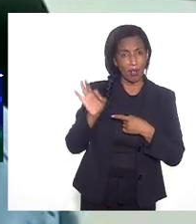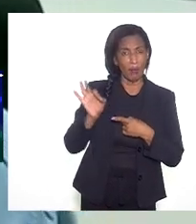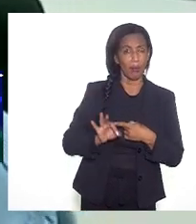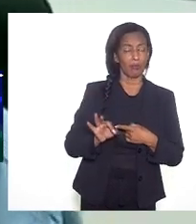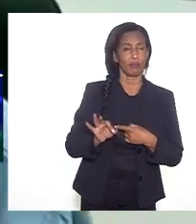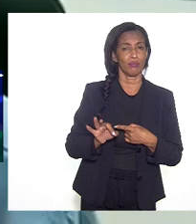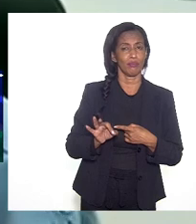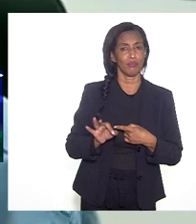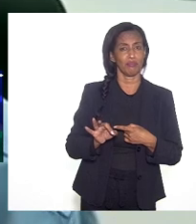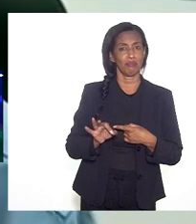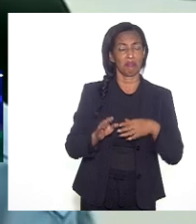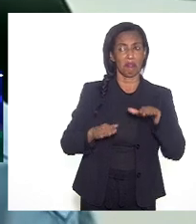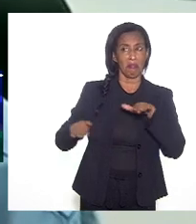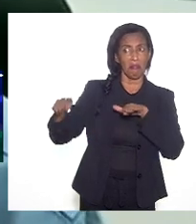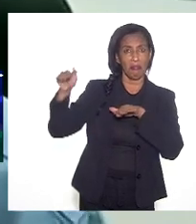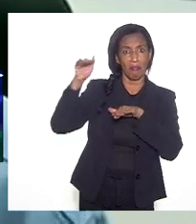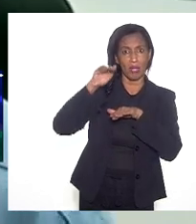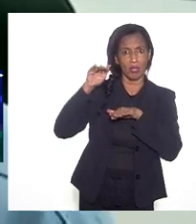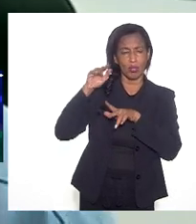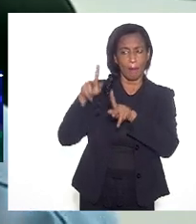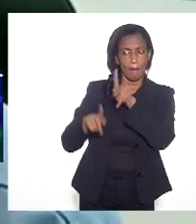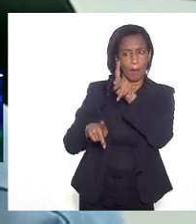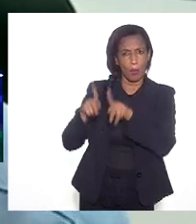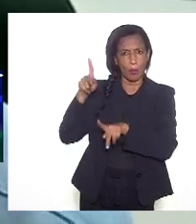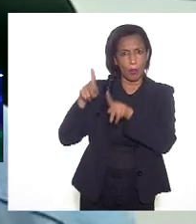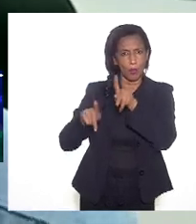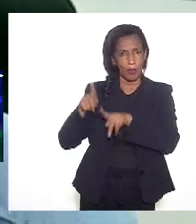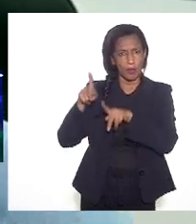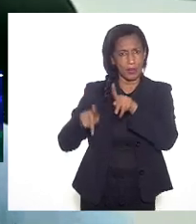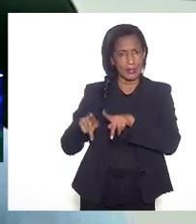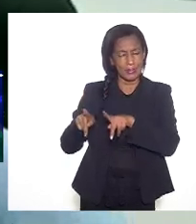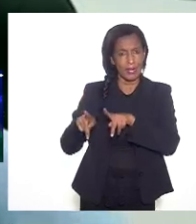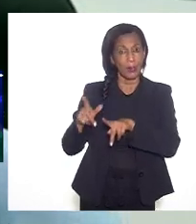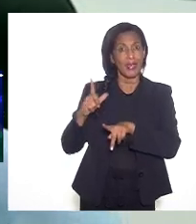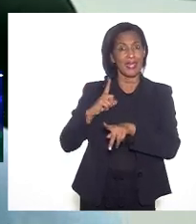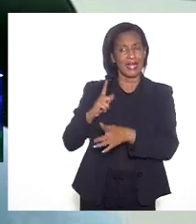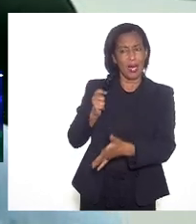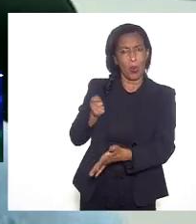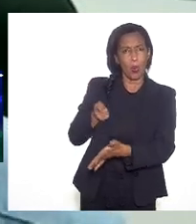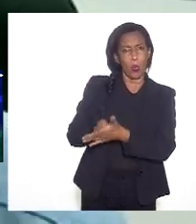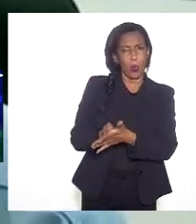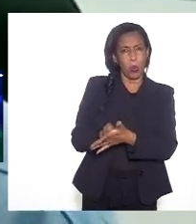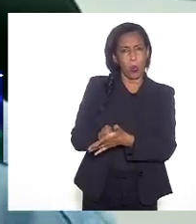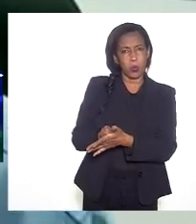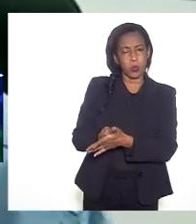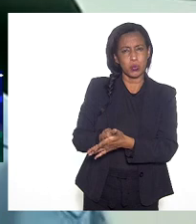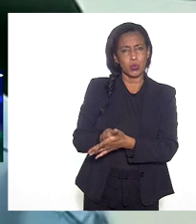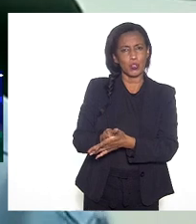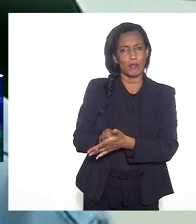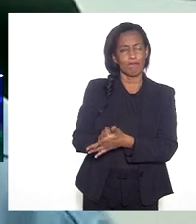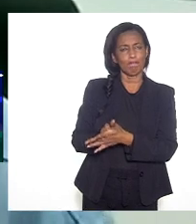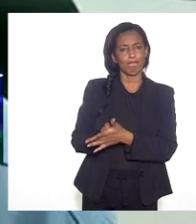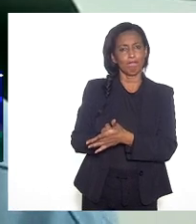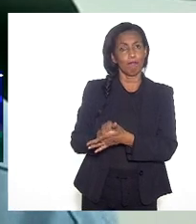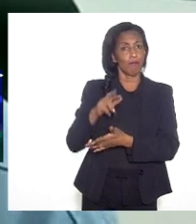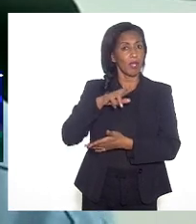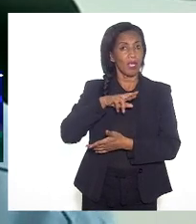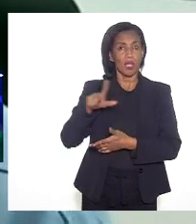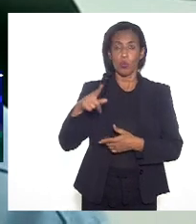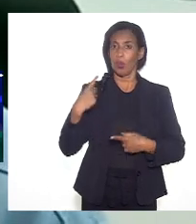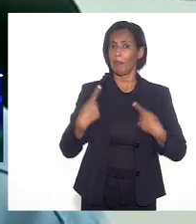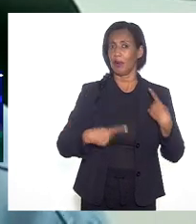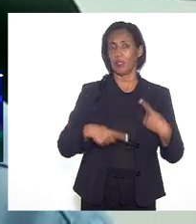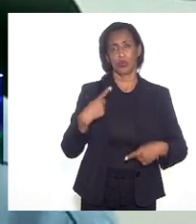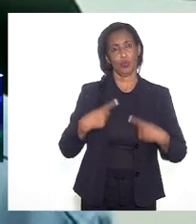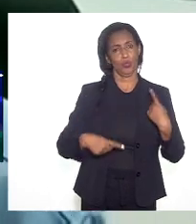população é que incide o Estado repressor. E não é para discutir